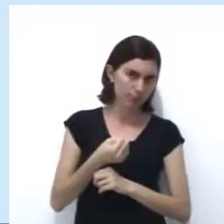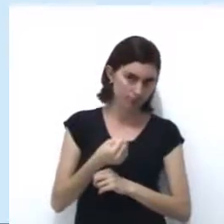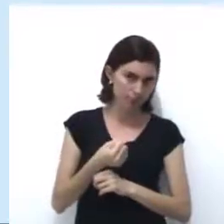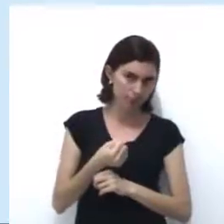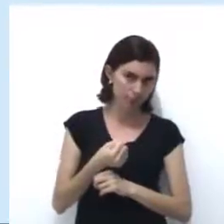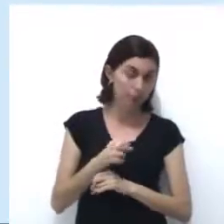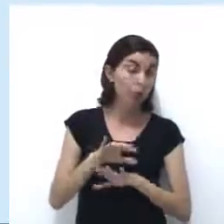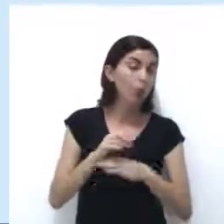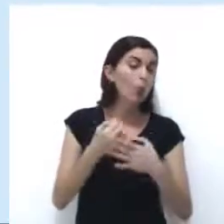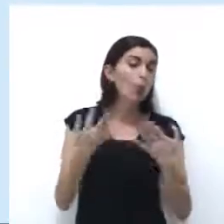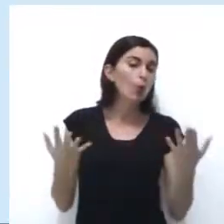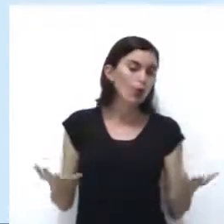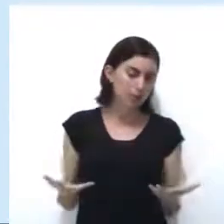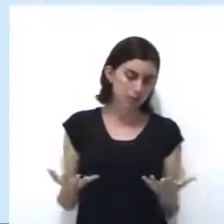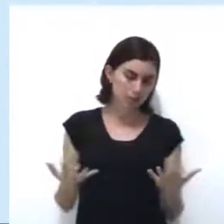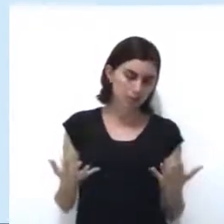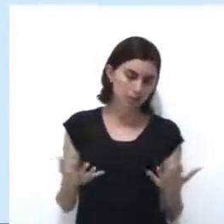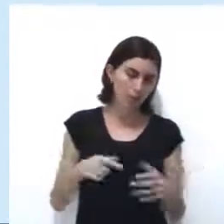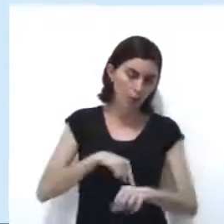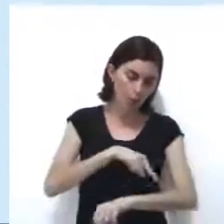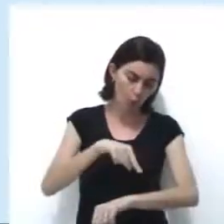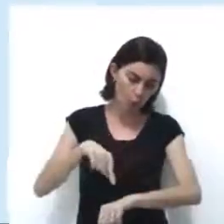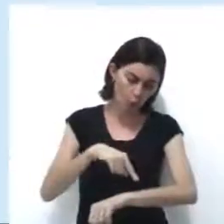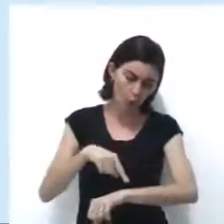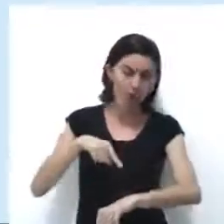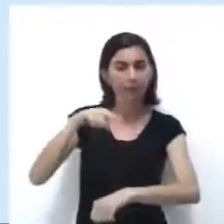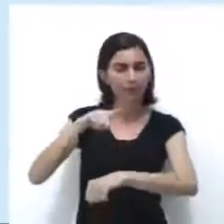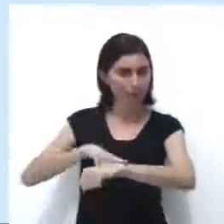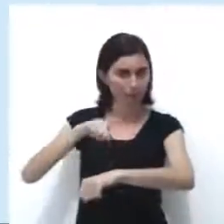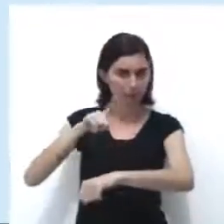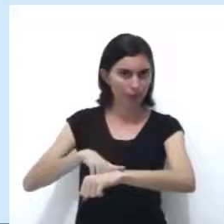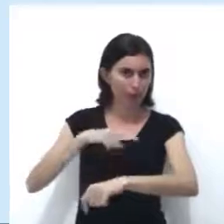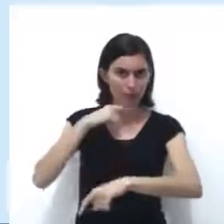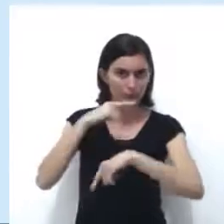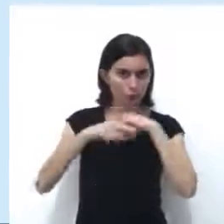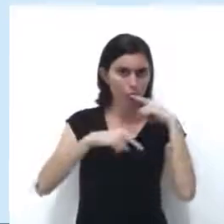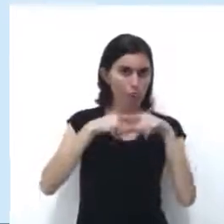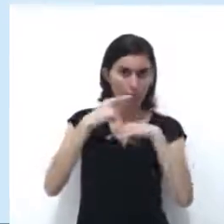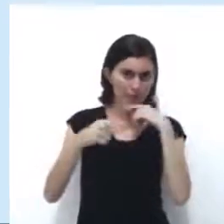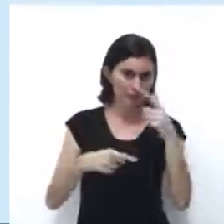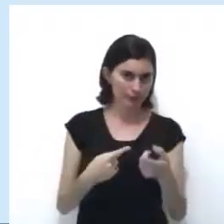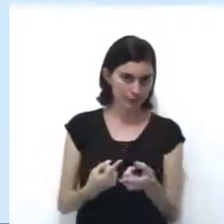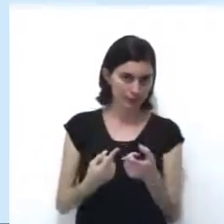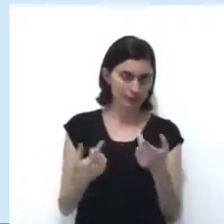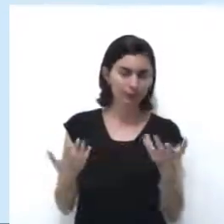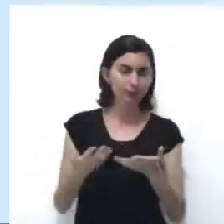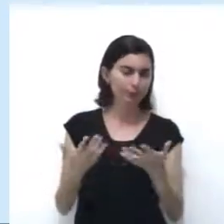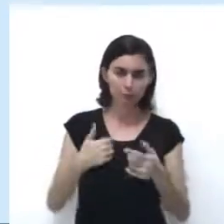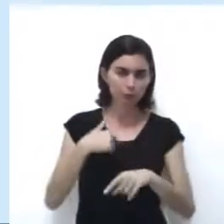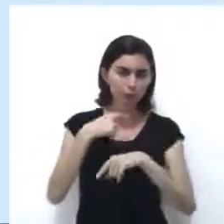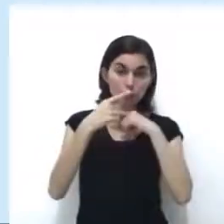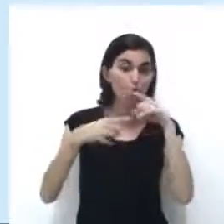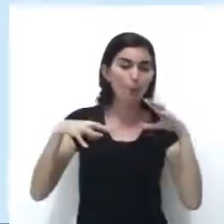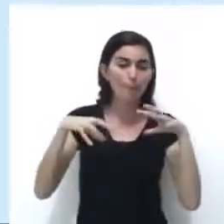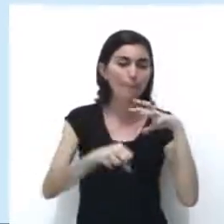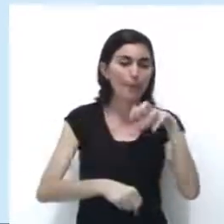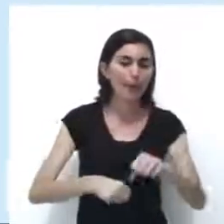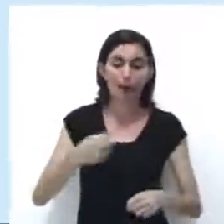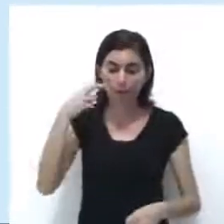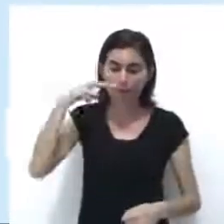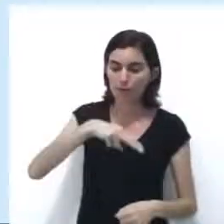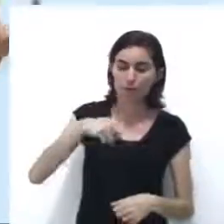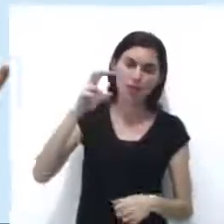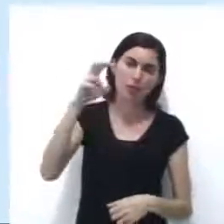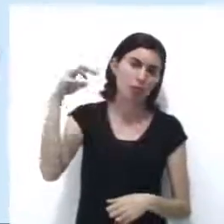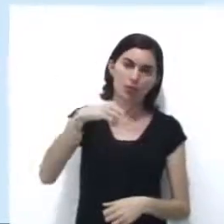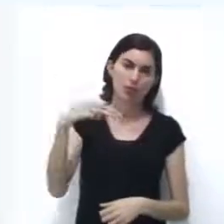isso aí. Enquanto que em hora, em tempo que a gente não consegue tocar, tá? Eu não consigo pegar nem